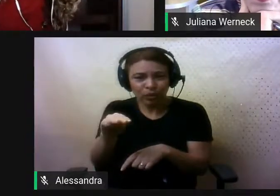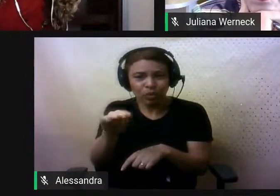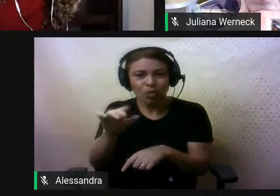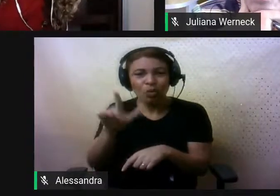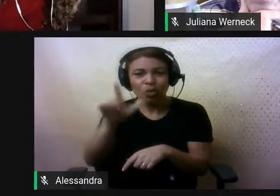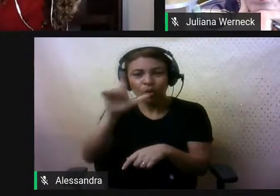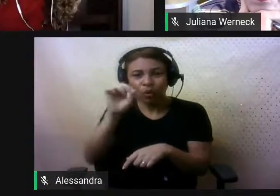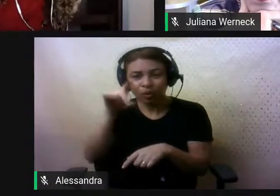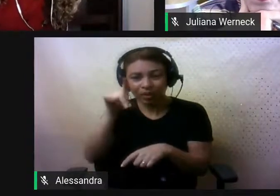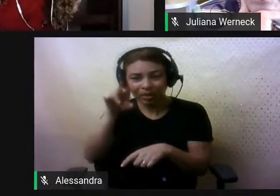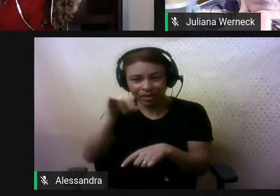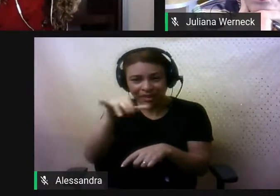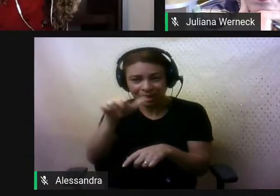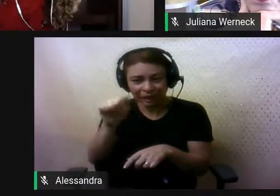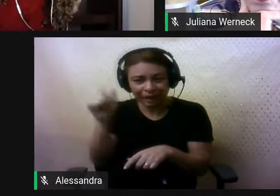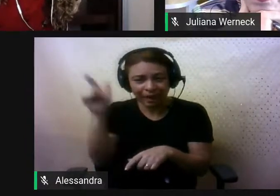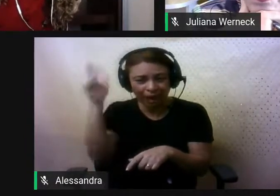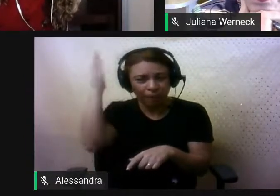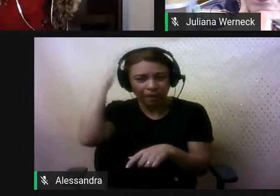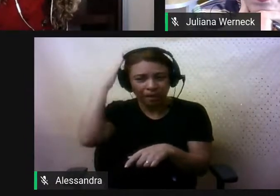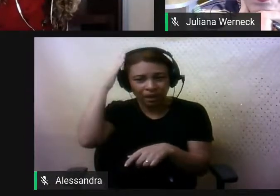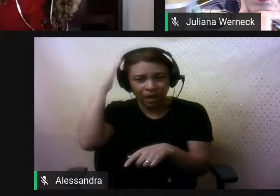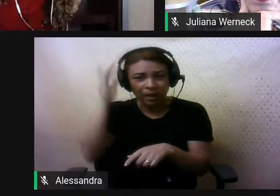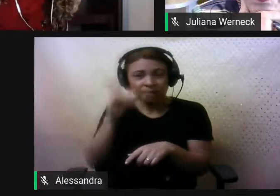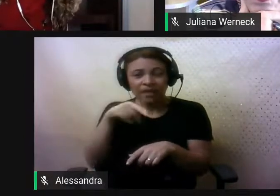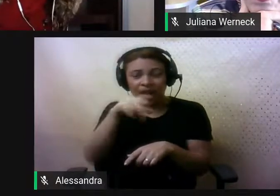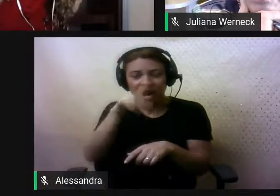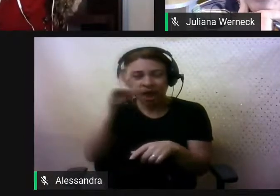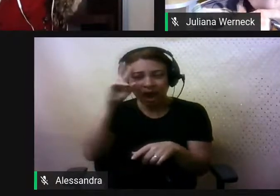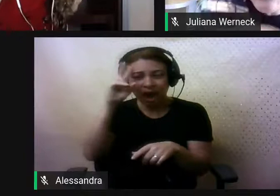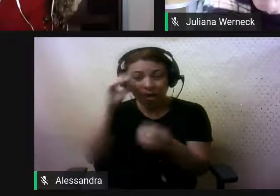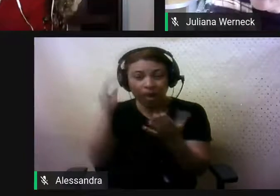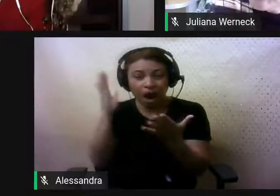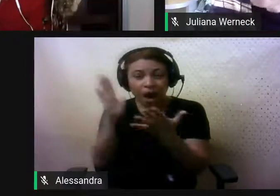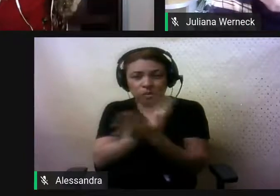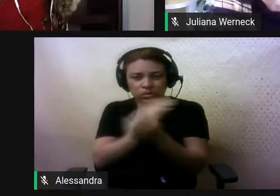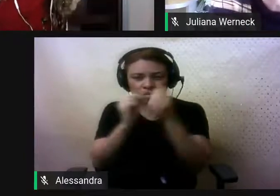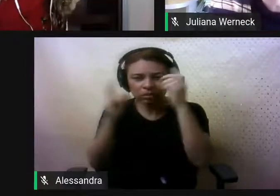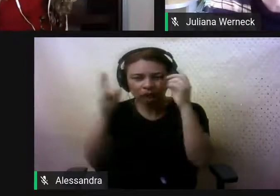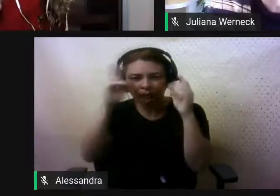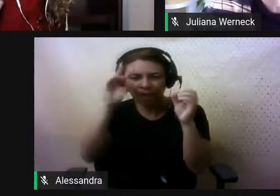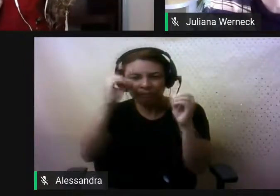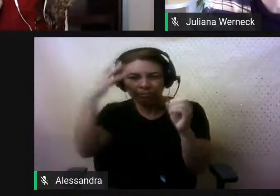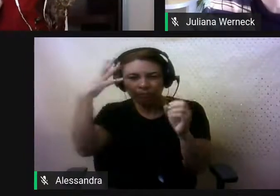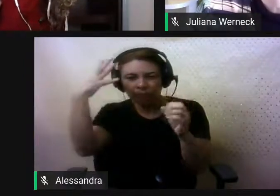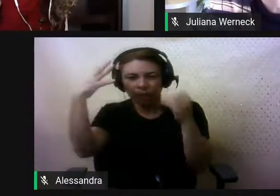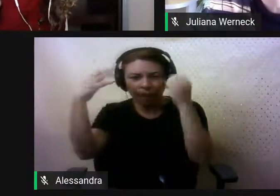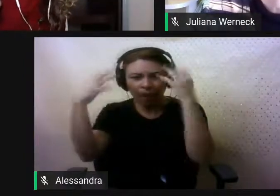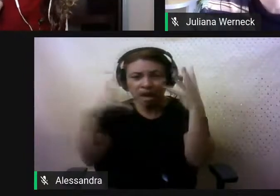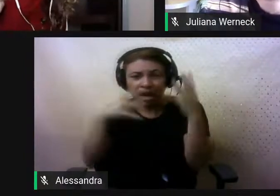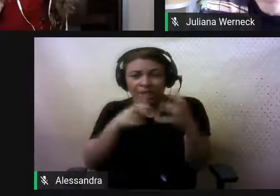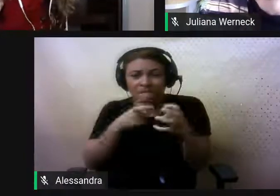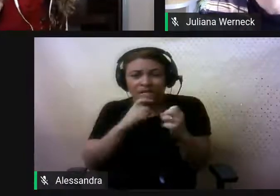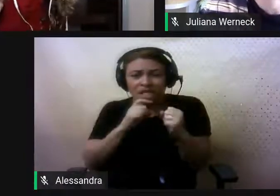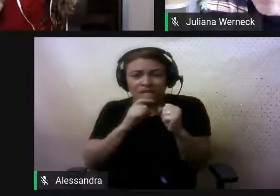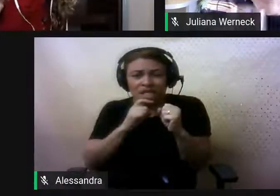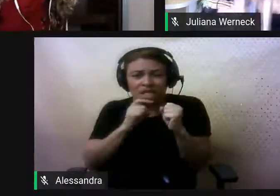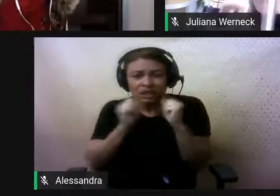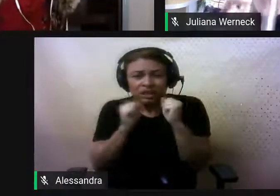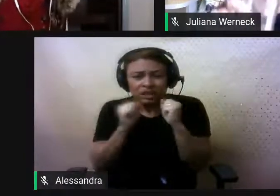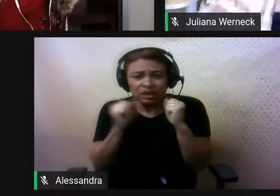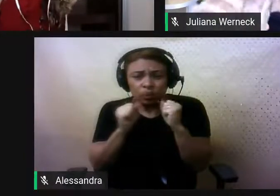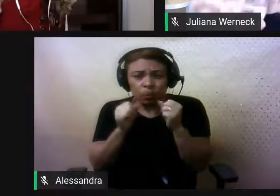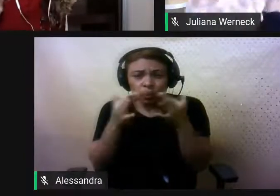comigo para o hospital, eu lembro assim, de alguns flashes desses momentos. Eu lembro de sentir muito frio. Eu não lembro de